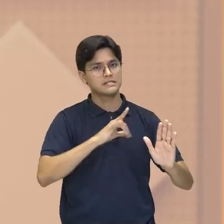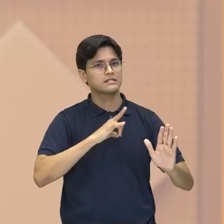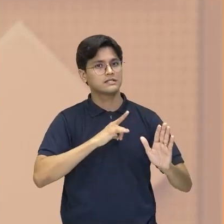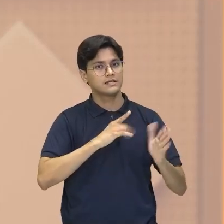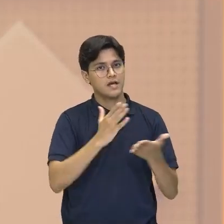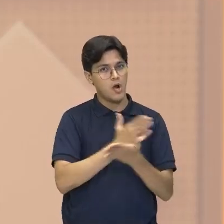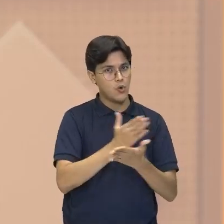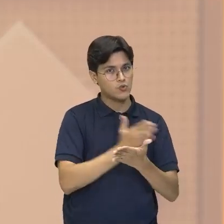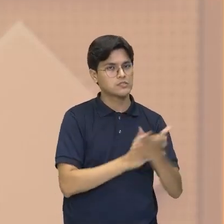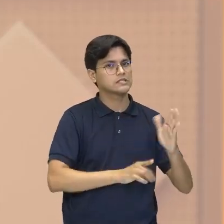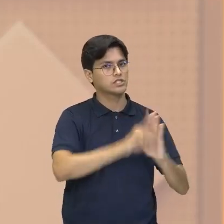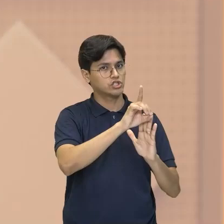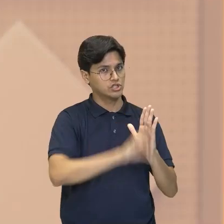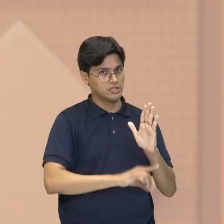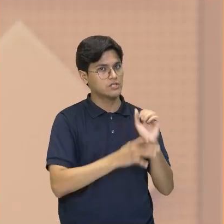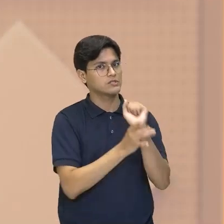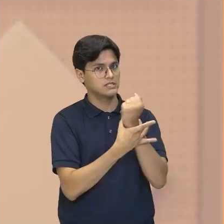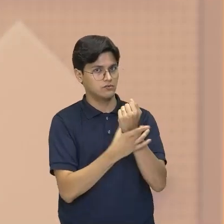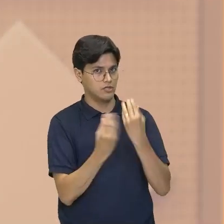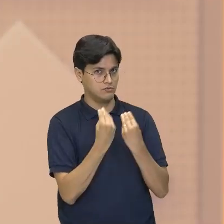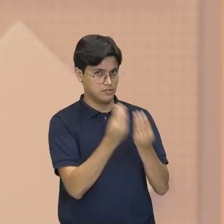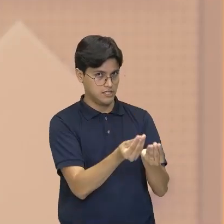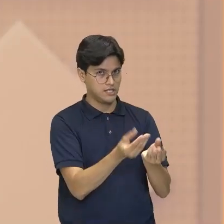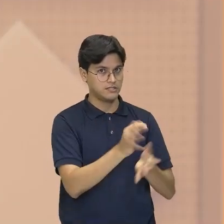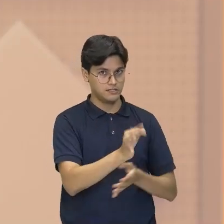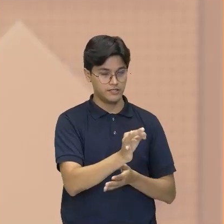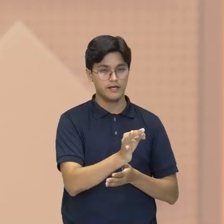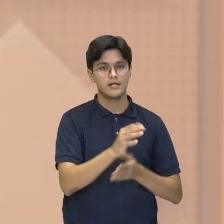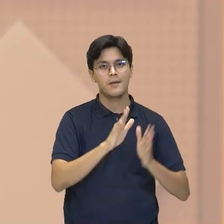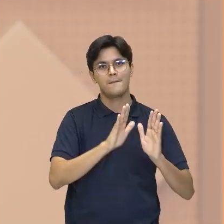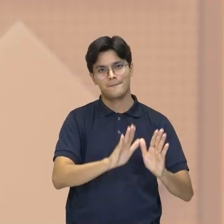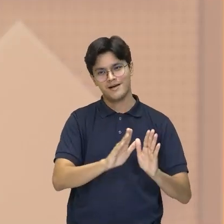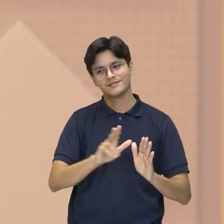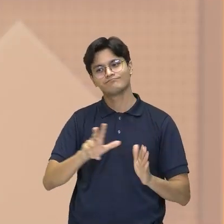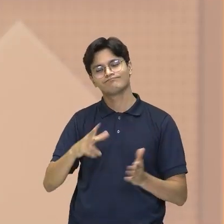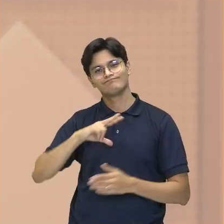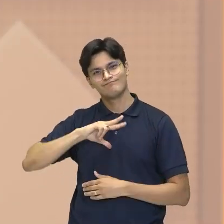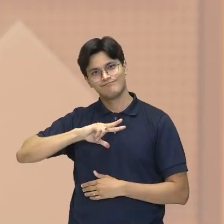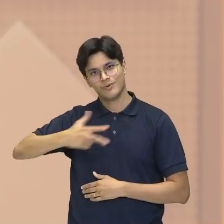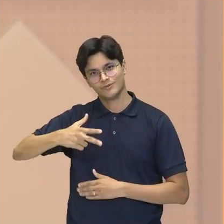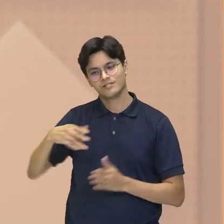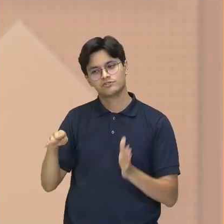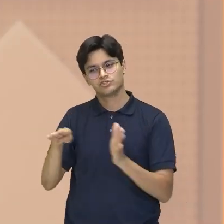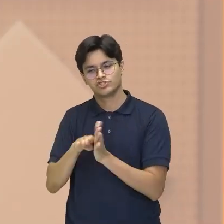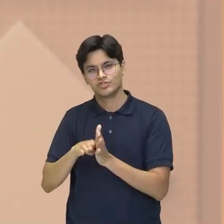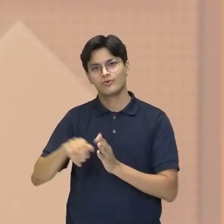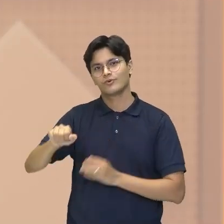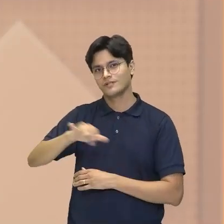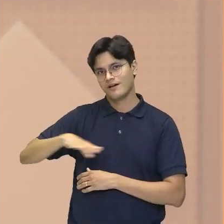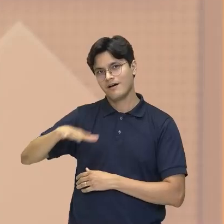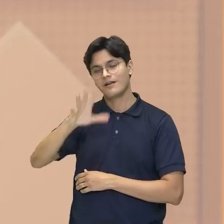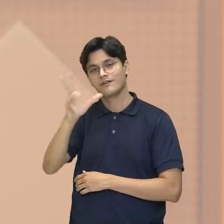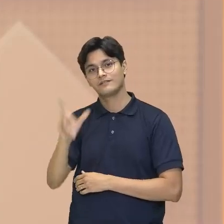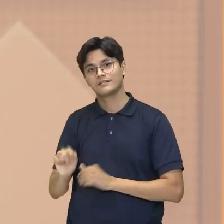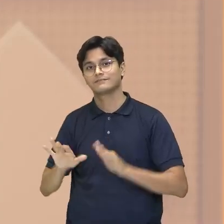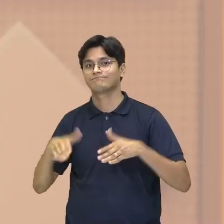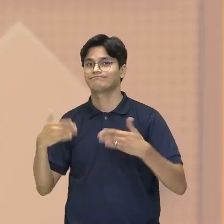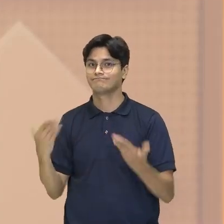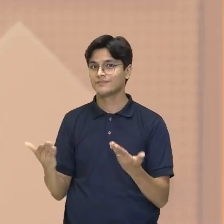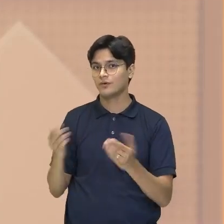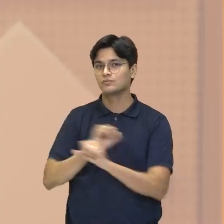alguns direitos assegurados. Mas quando os portugueses chegam à região, né, essa dinâmica ela vai